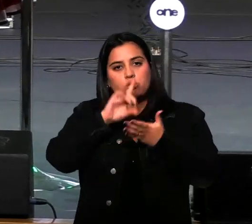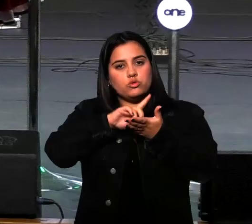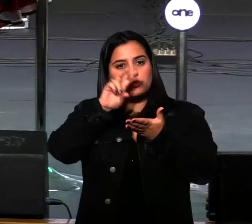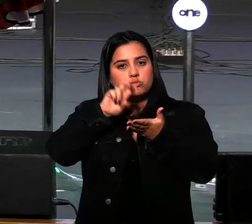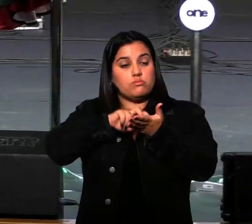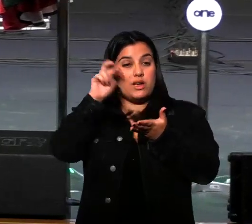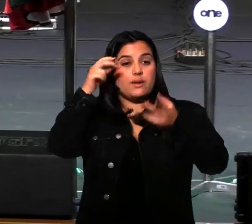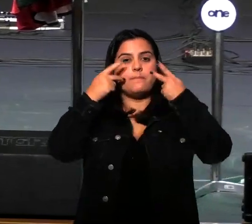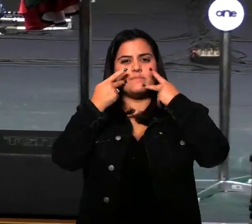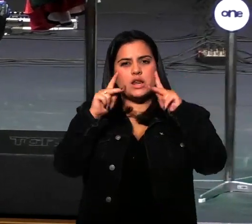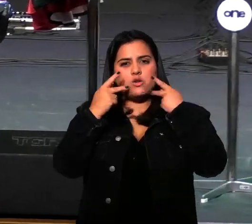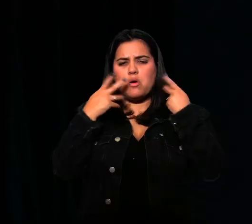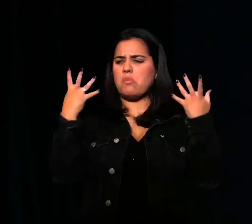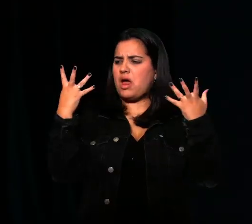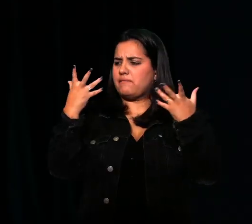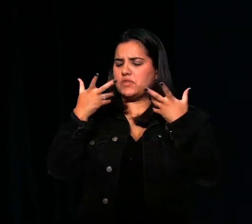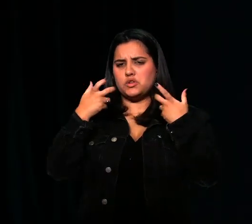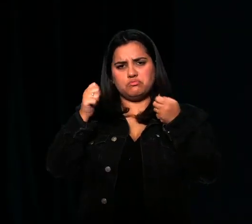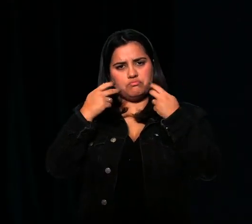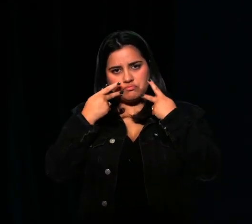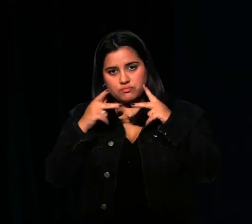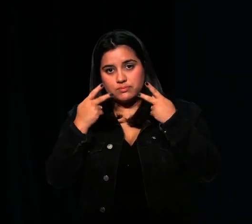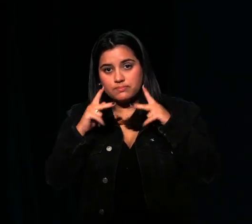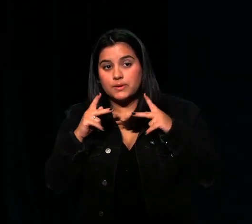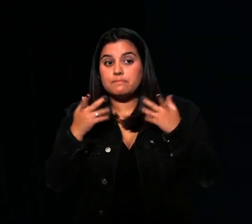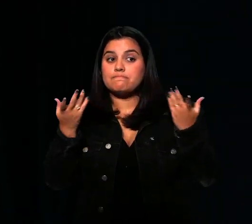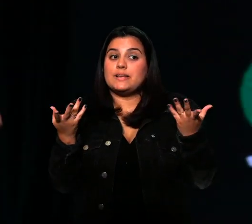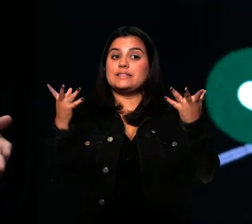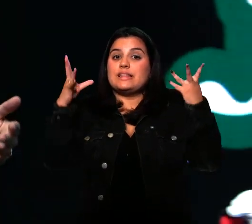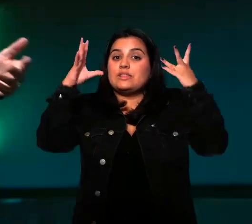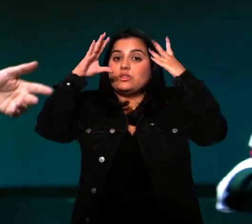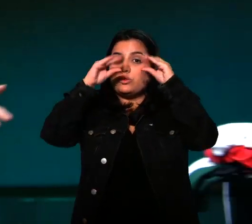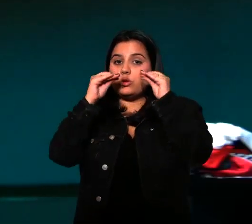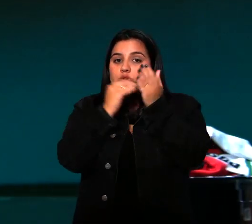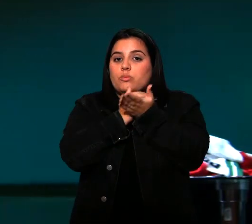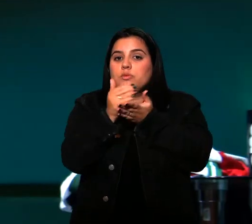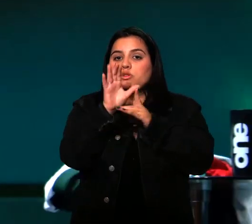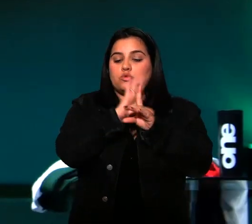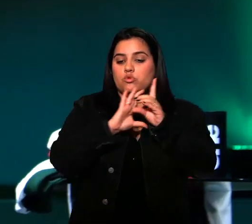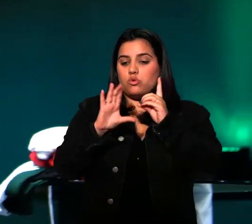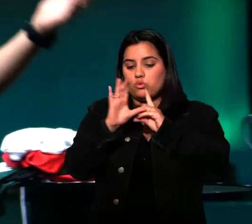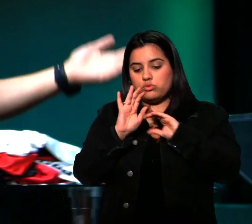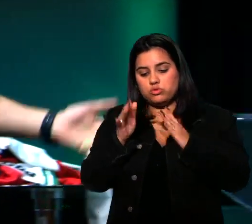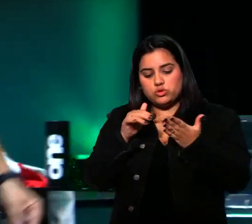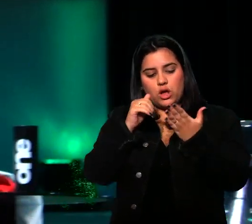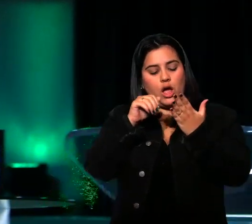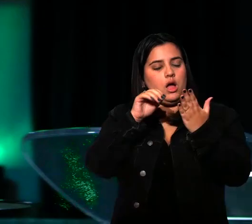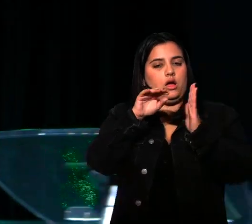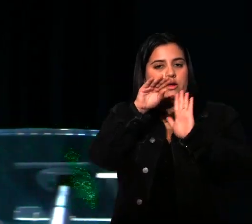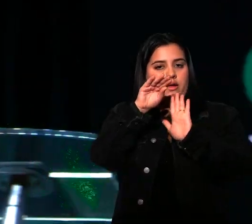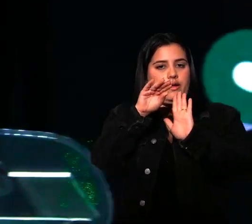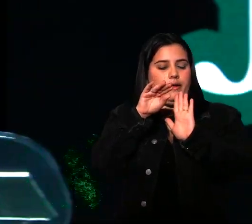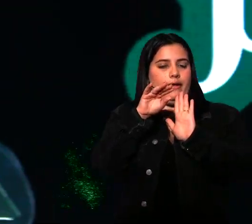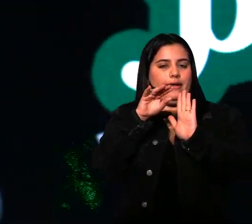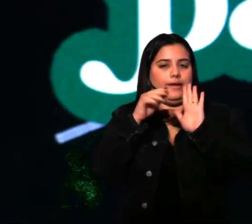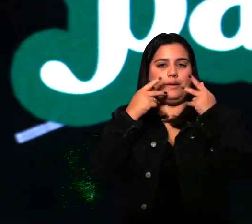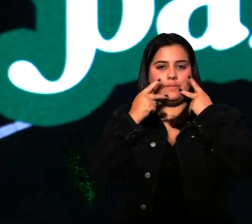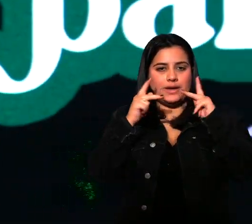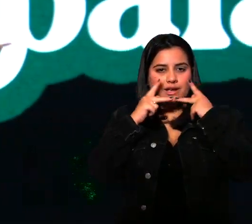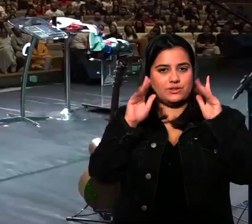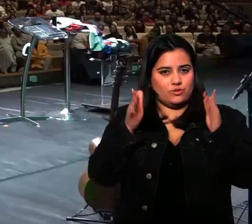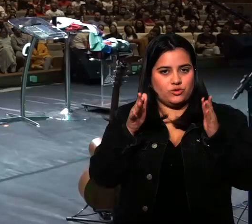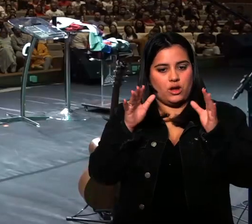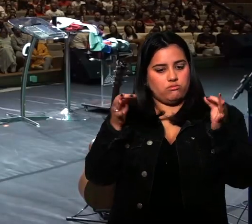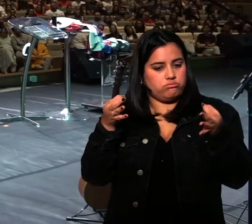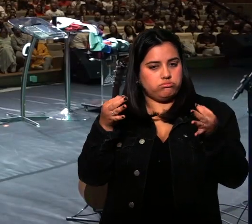maravilhoso, aquela coisa toda e tal. E à noite, quando começou o culto, ele com o sermão pronto, para pregar lá e abençoar a igreja, o